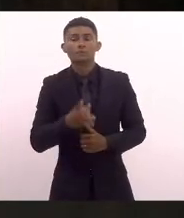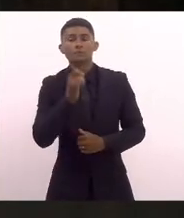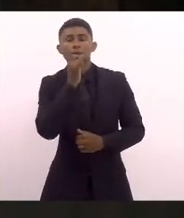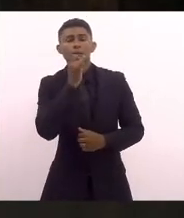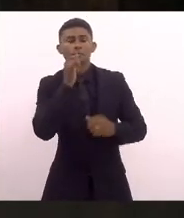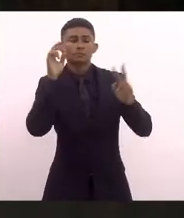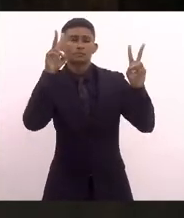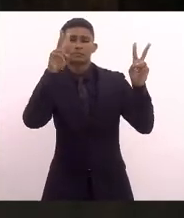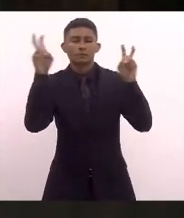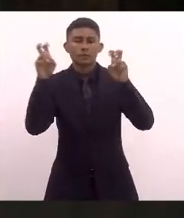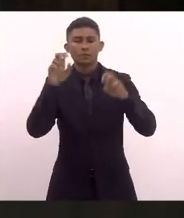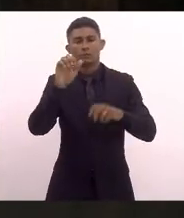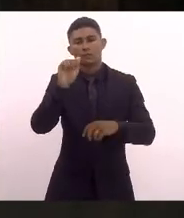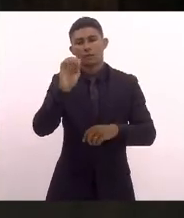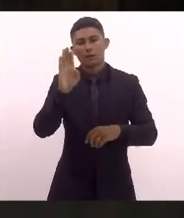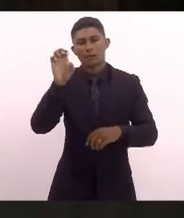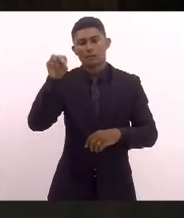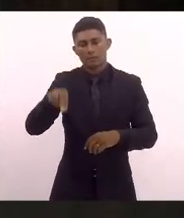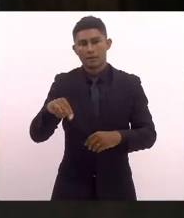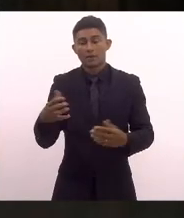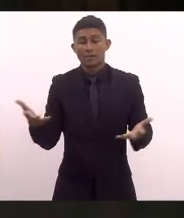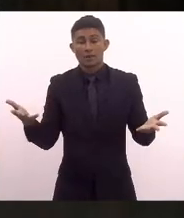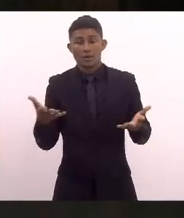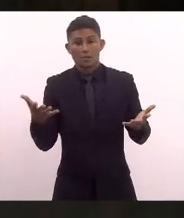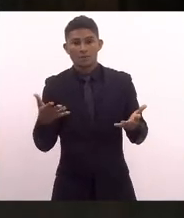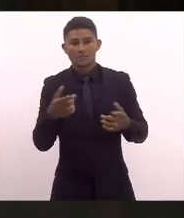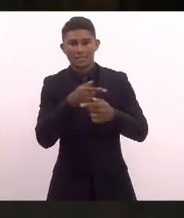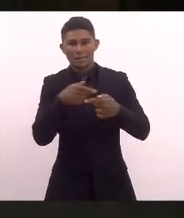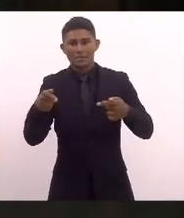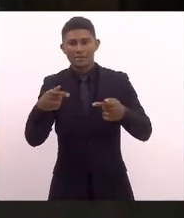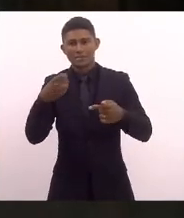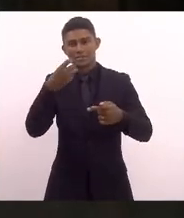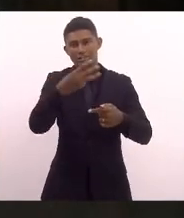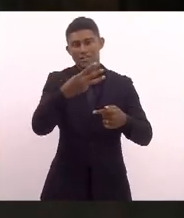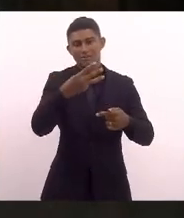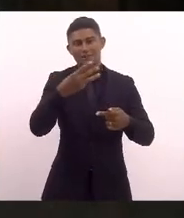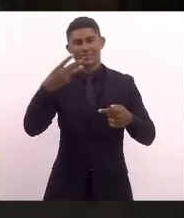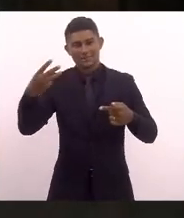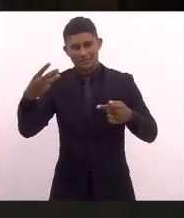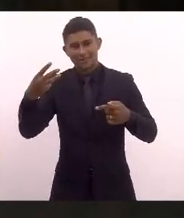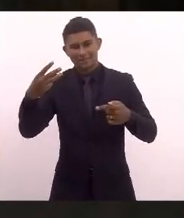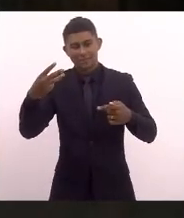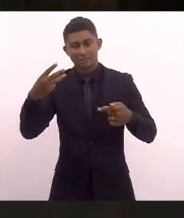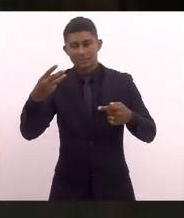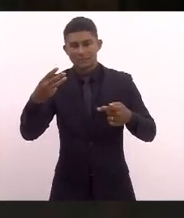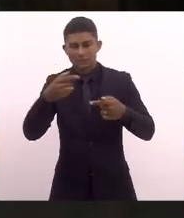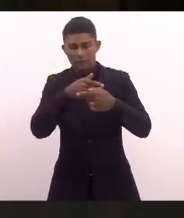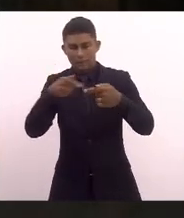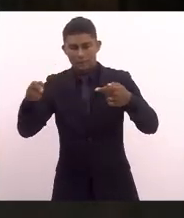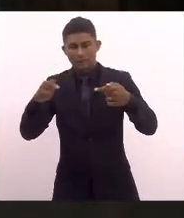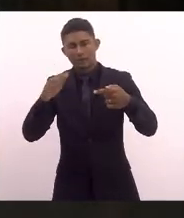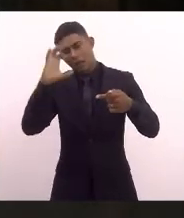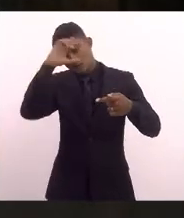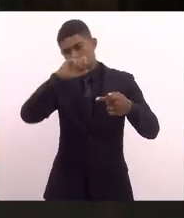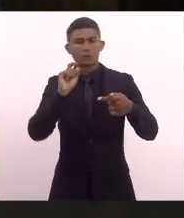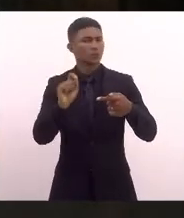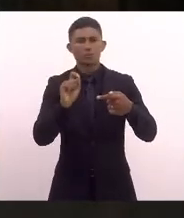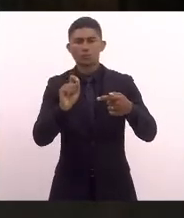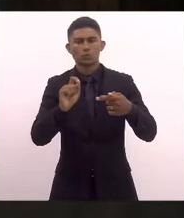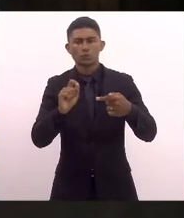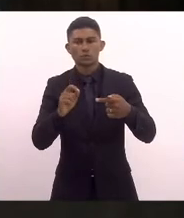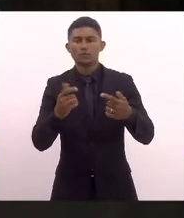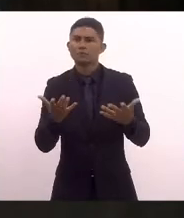temática da BEM desse ano, da 83ª semana, são lições aprendidas. O meu entendimento é que o aprendizado